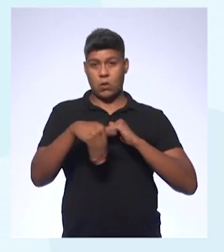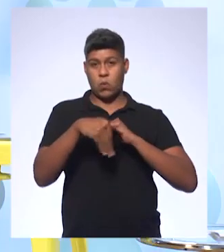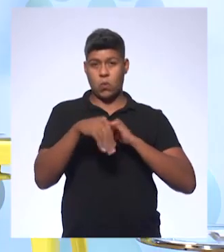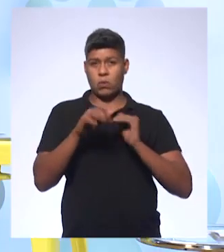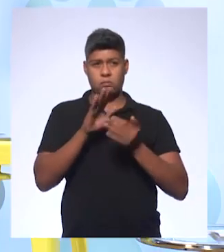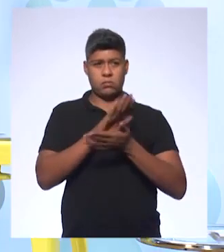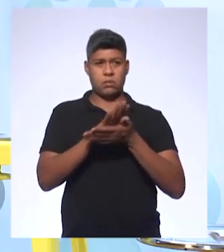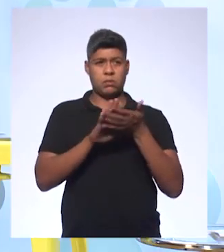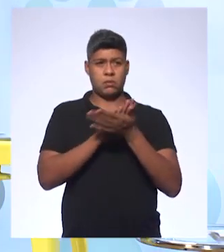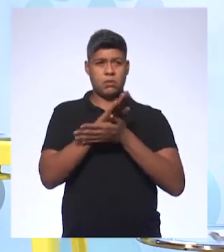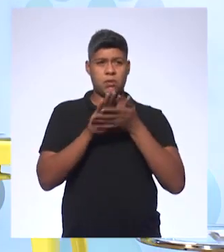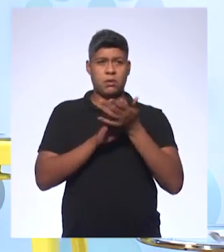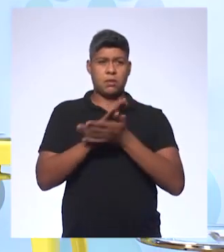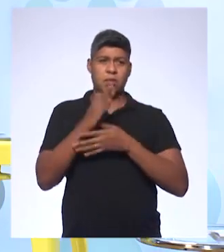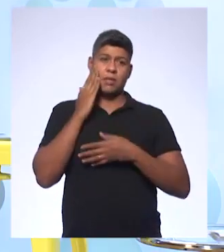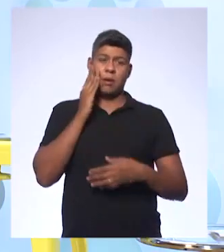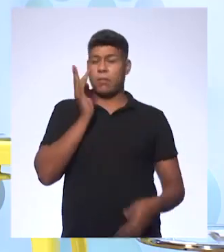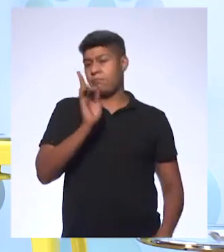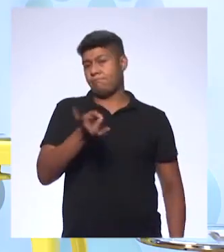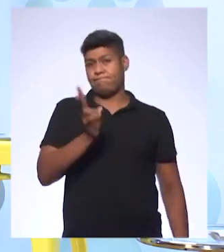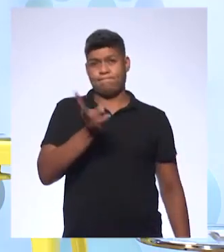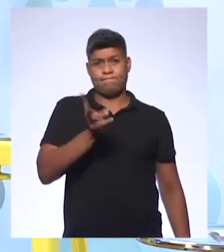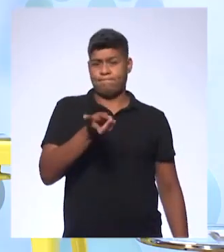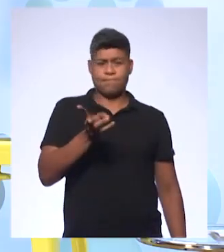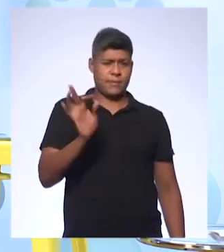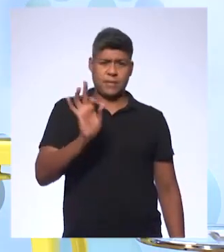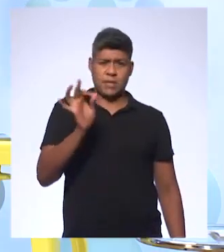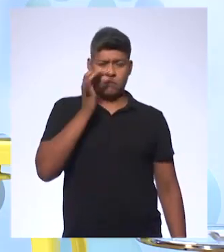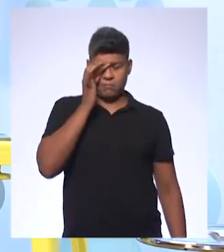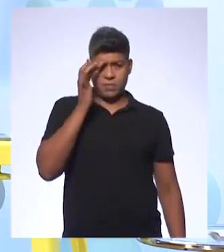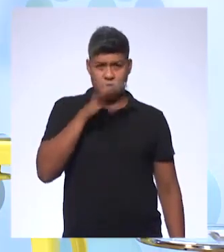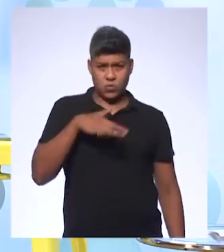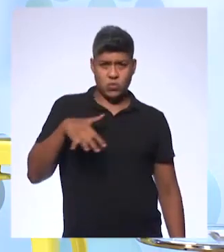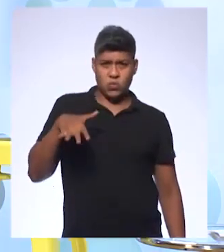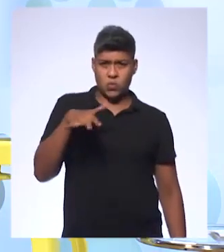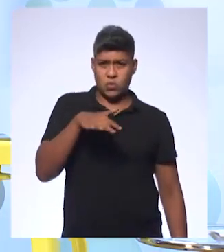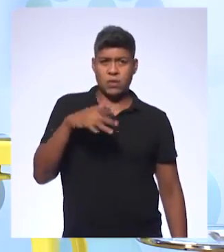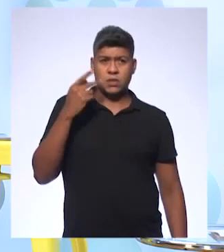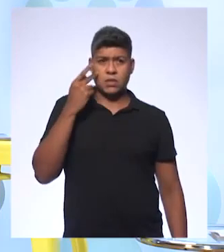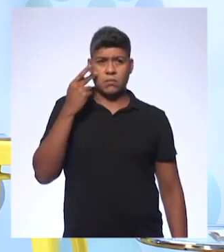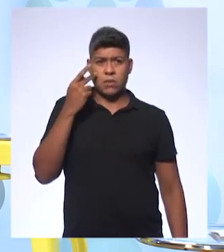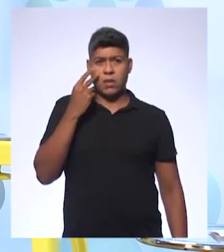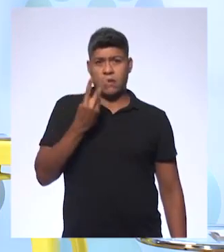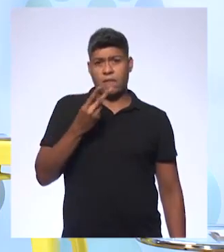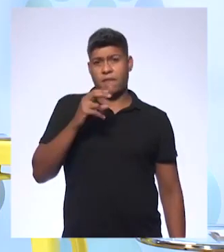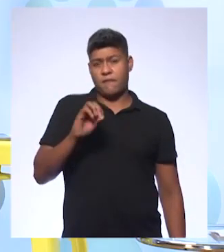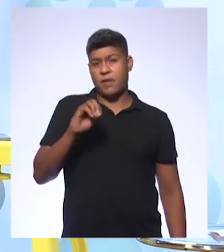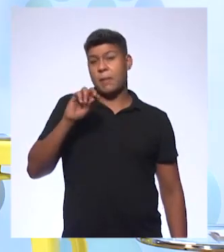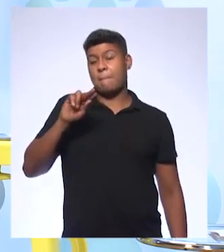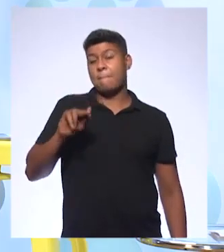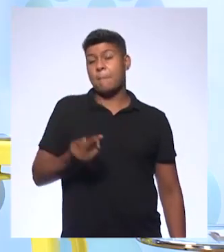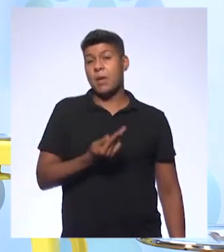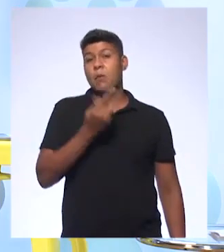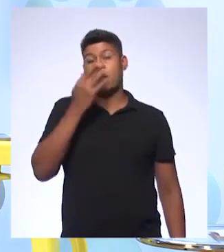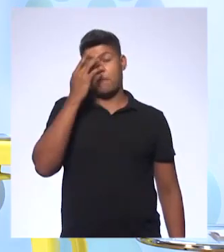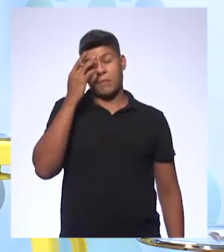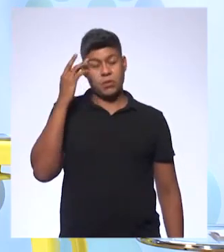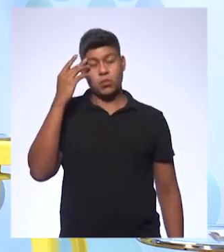de rua parece uma condição permanente. Né? E essa população, em São Paulo, mais de 20 mil pessoas em situação de rua,